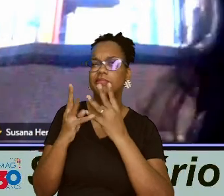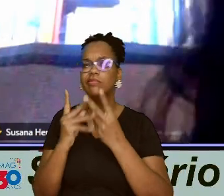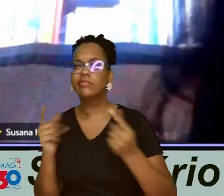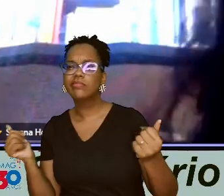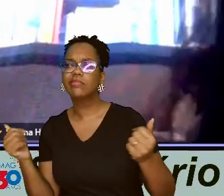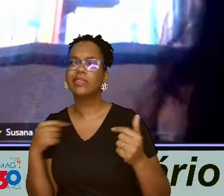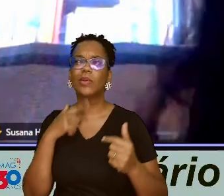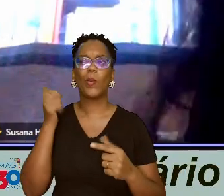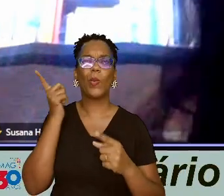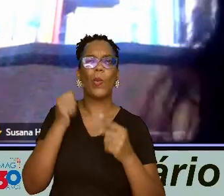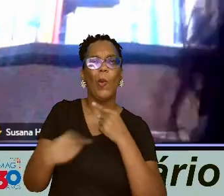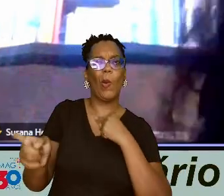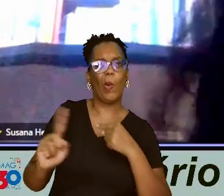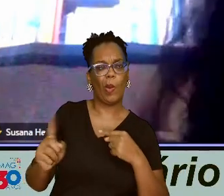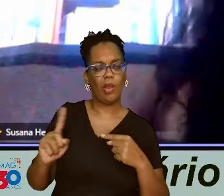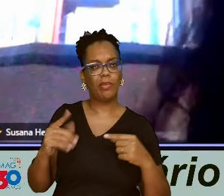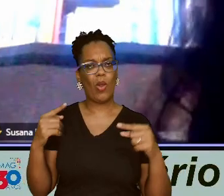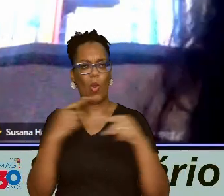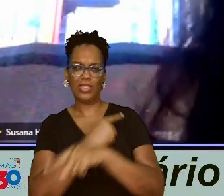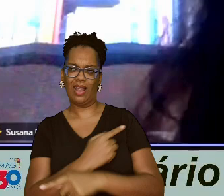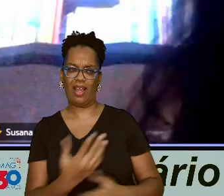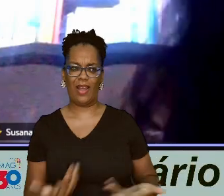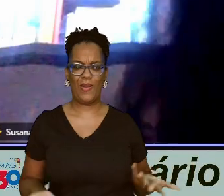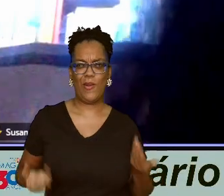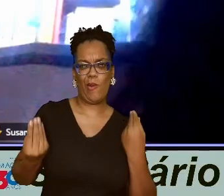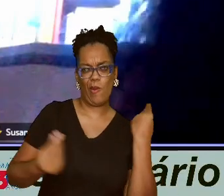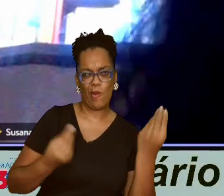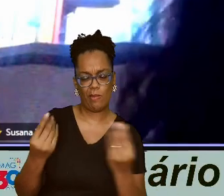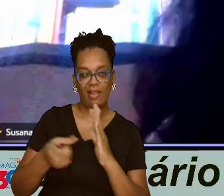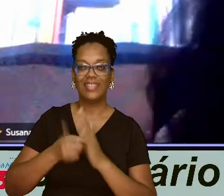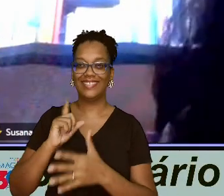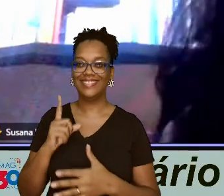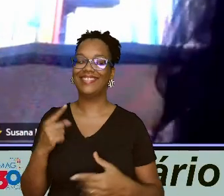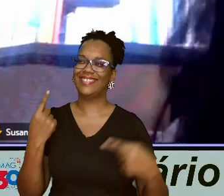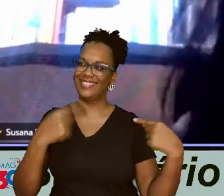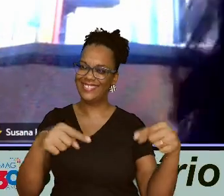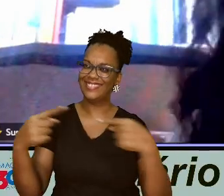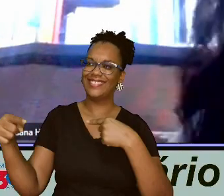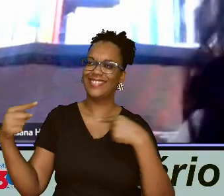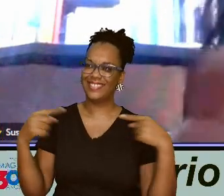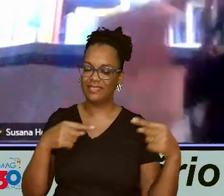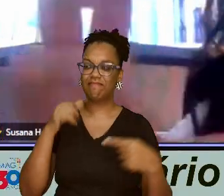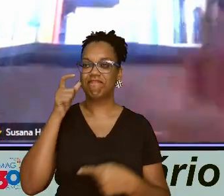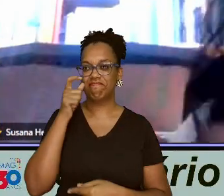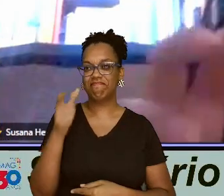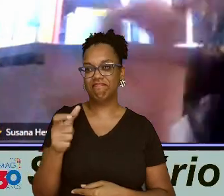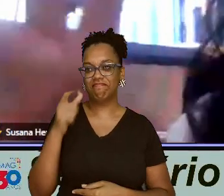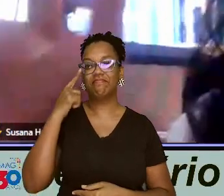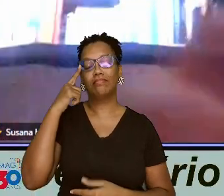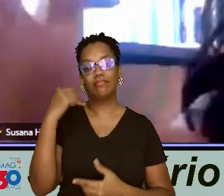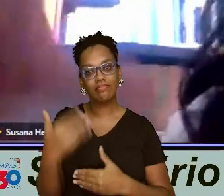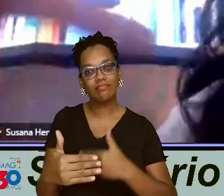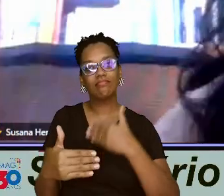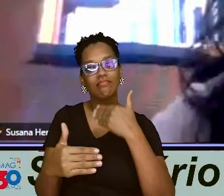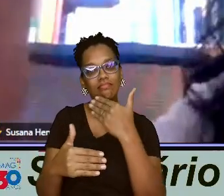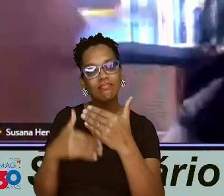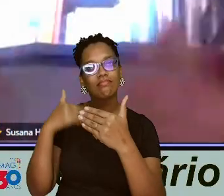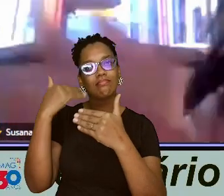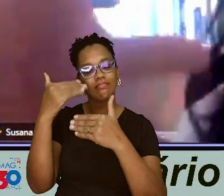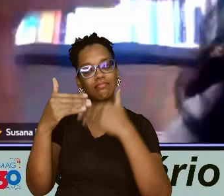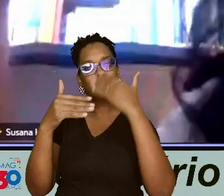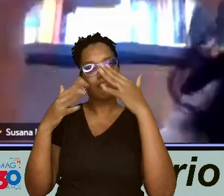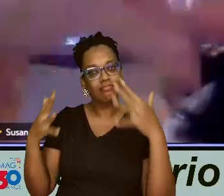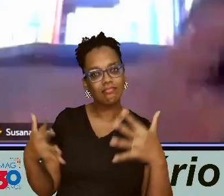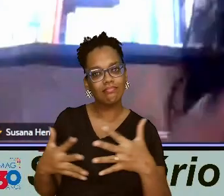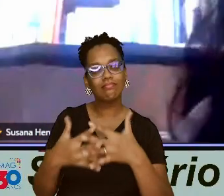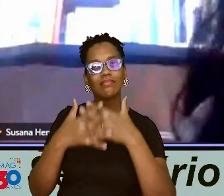né? Para trazer um dado no sentido contrário daquele que foi trazido antes. Então, e assim a gente vai complexizando a